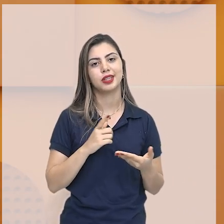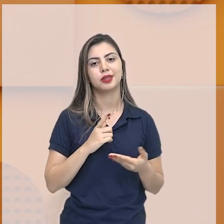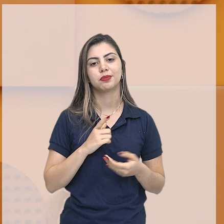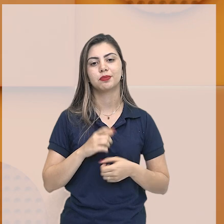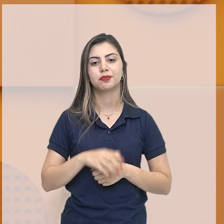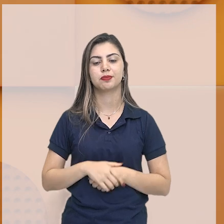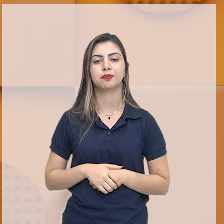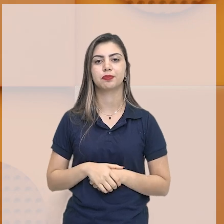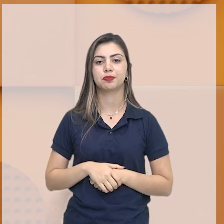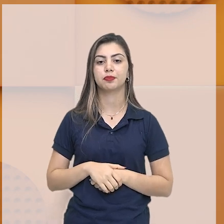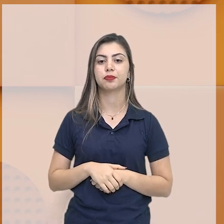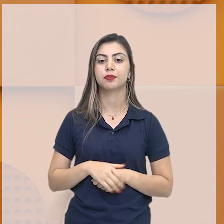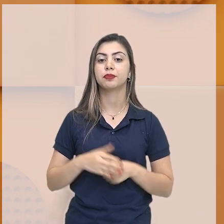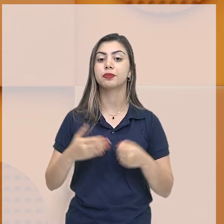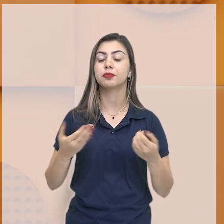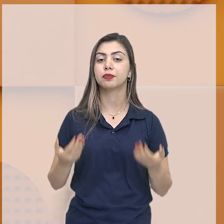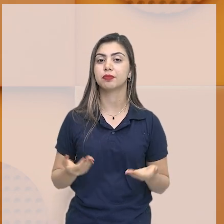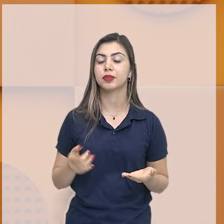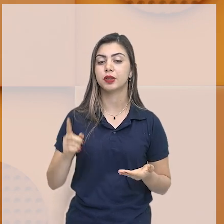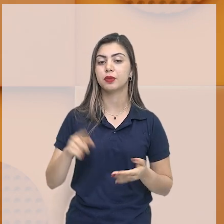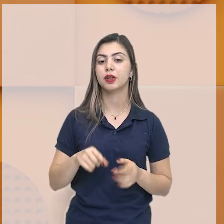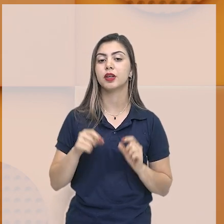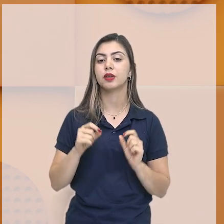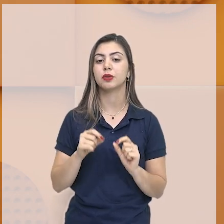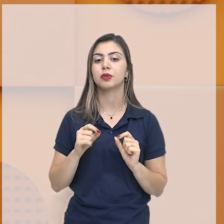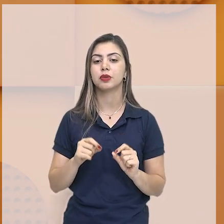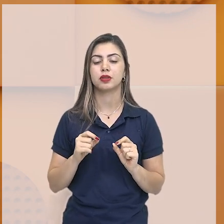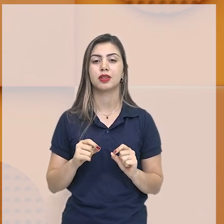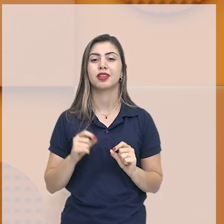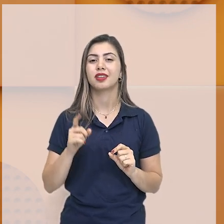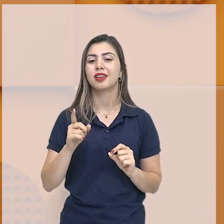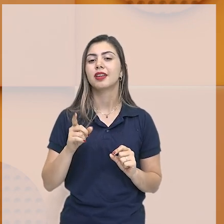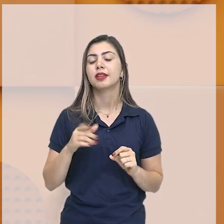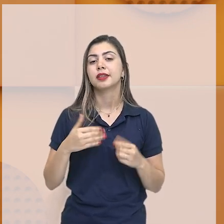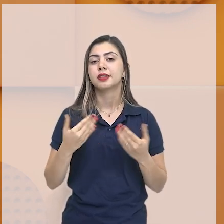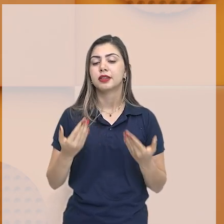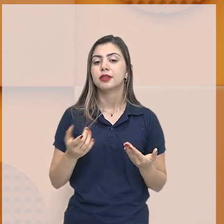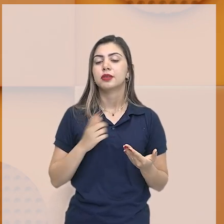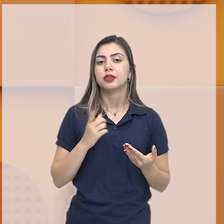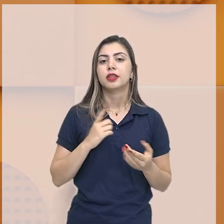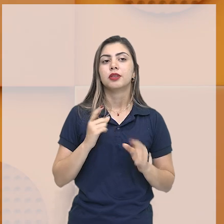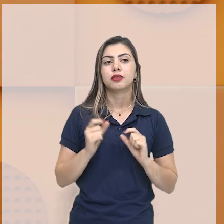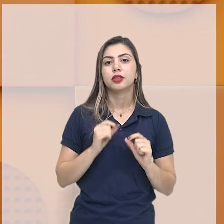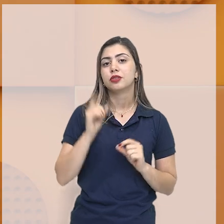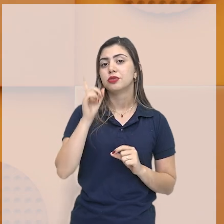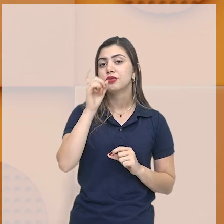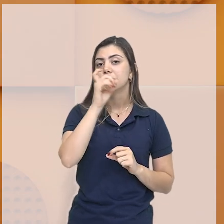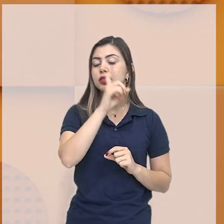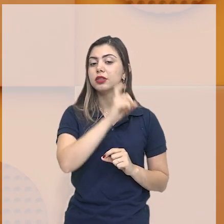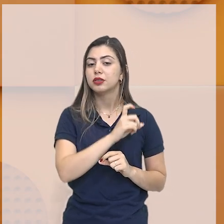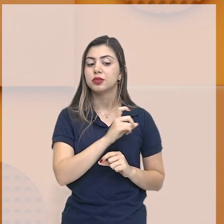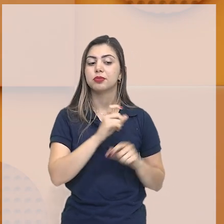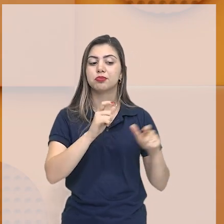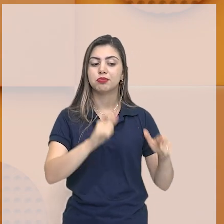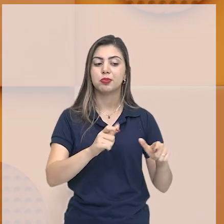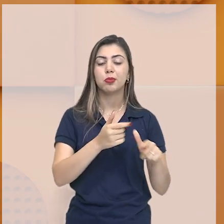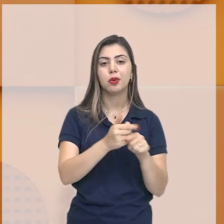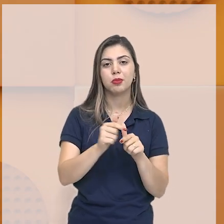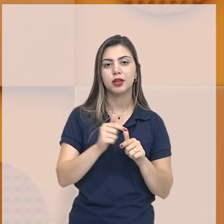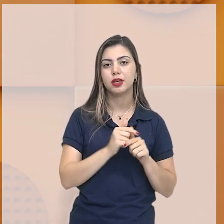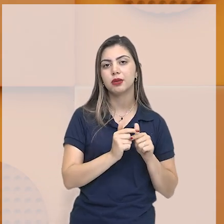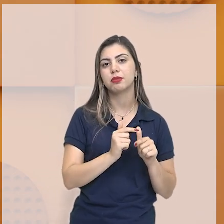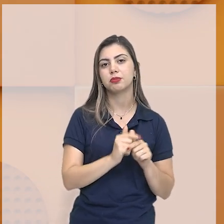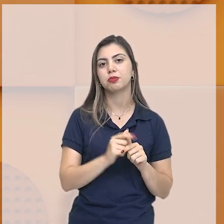né? E que são de uma complexidade gigantesca. Mas a gente,